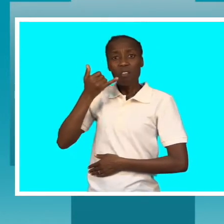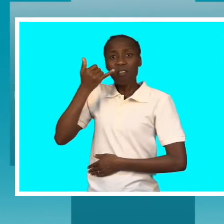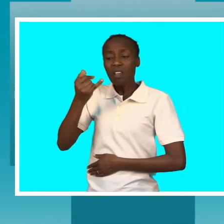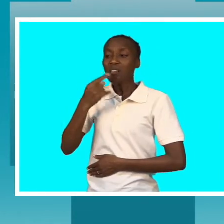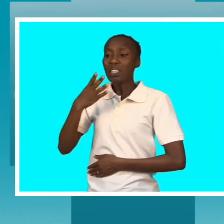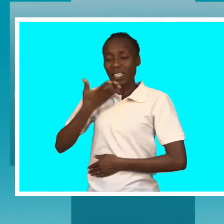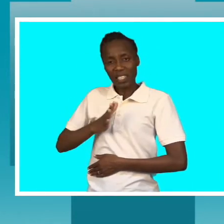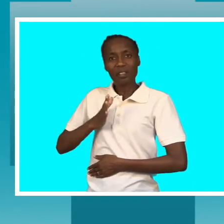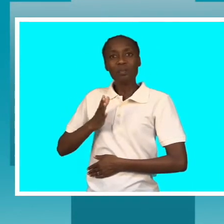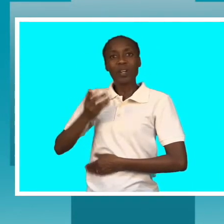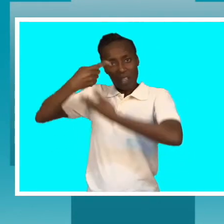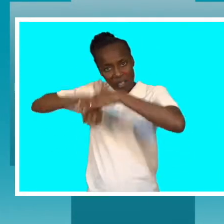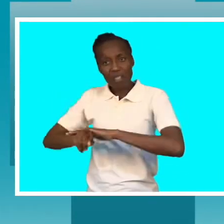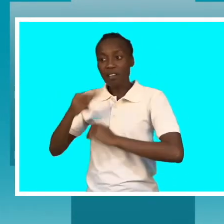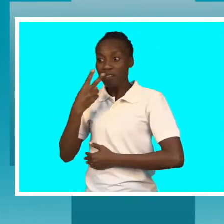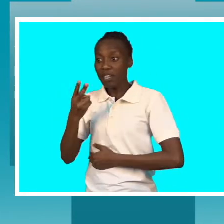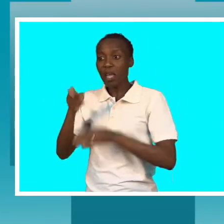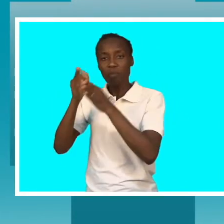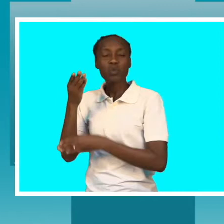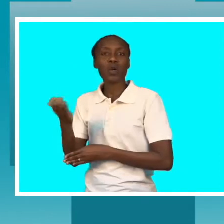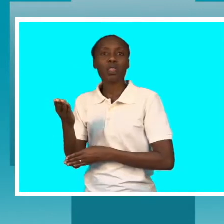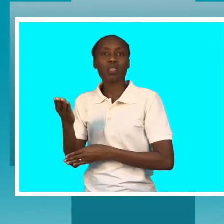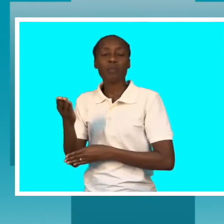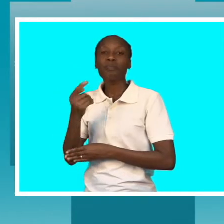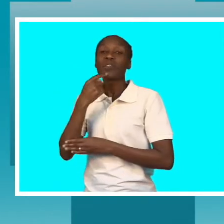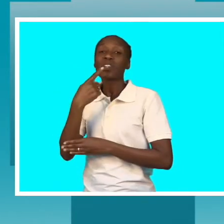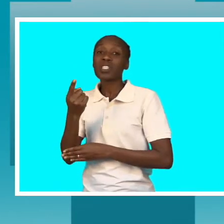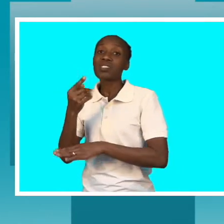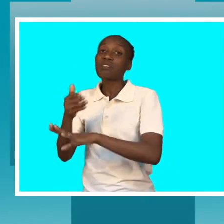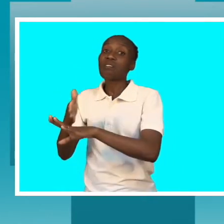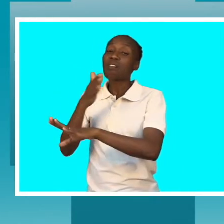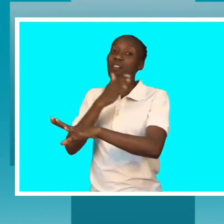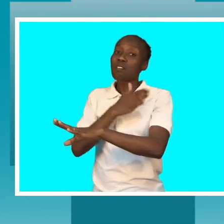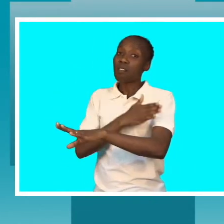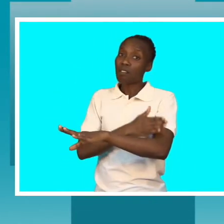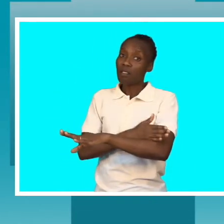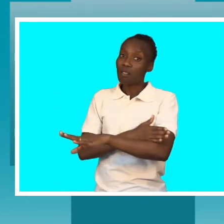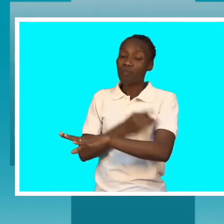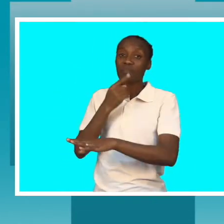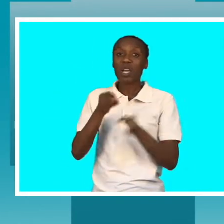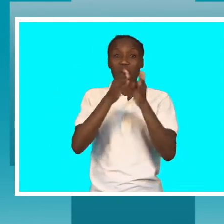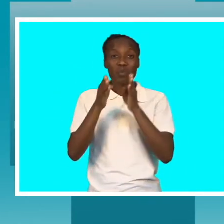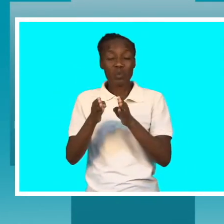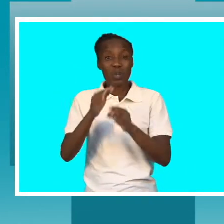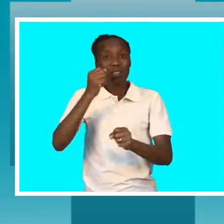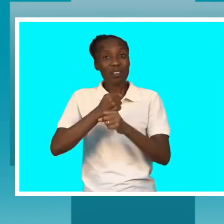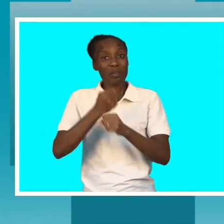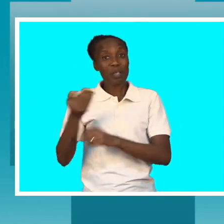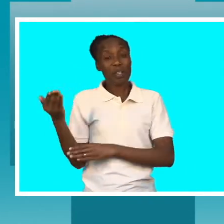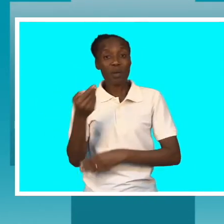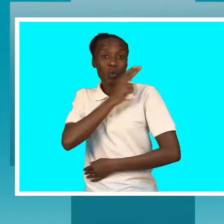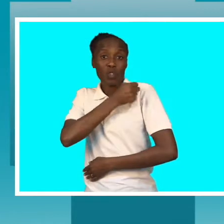Disseram que uns serventes iam deixar outro corpo aí, que ela amarrar. Ela disse, bom dia.